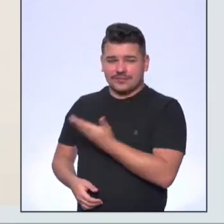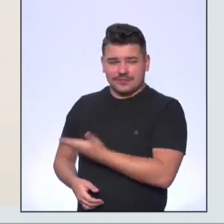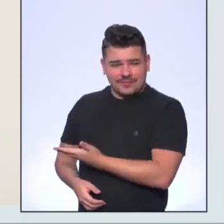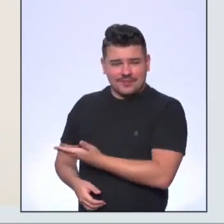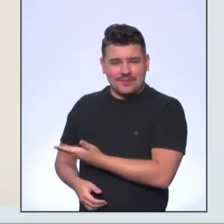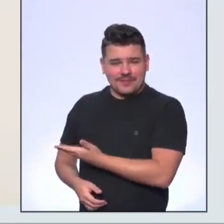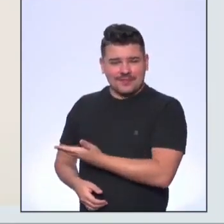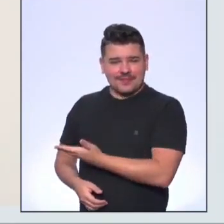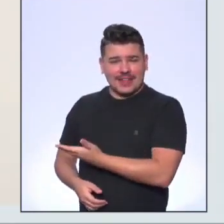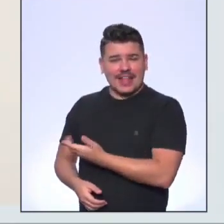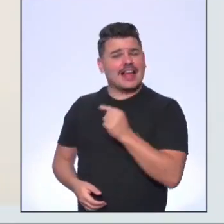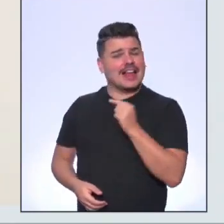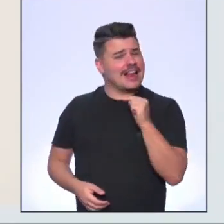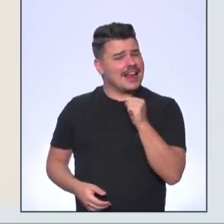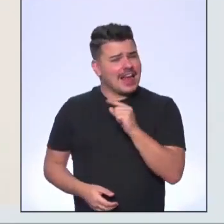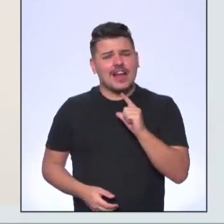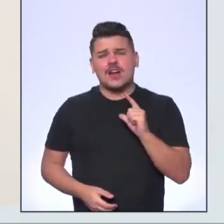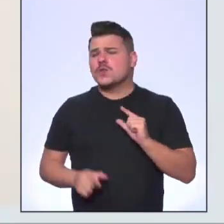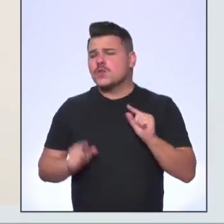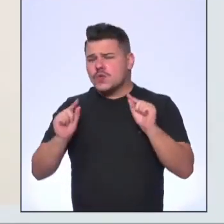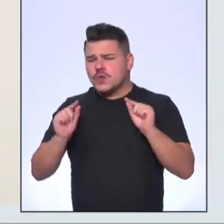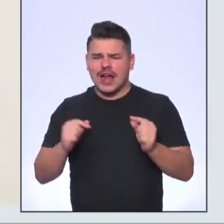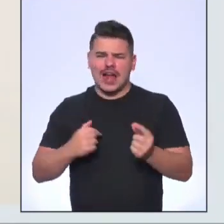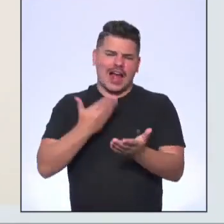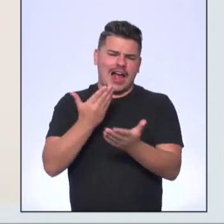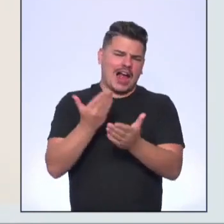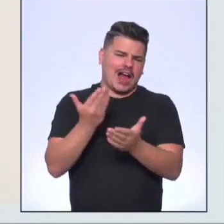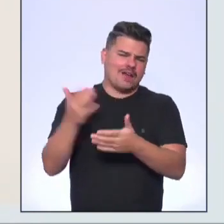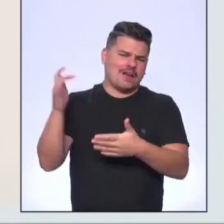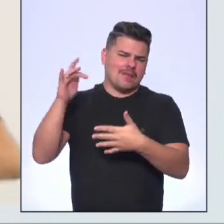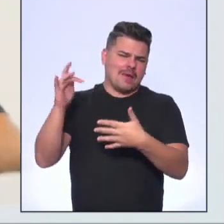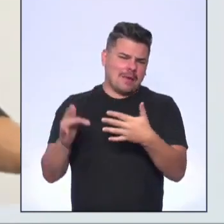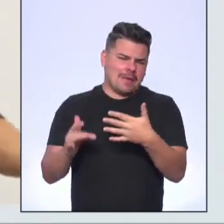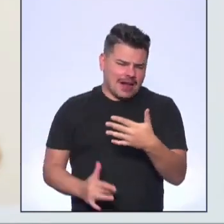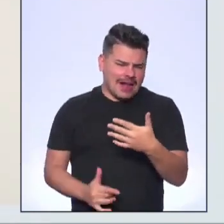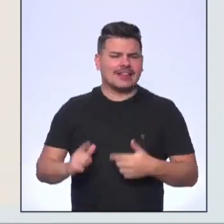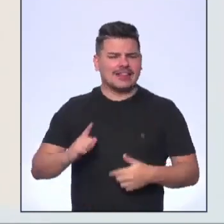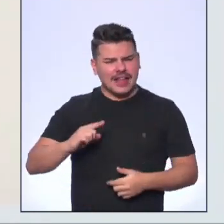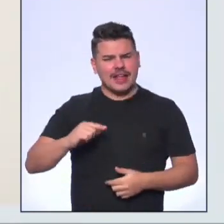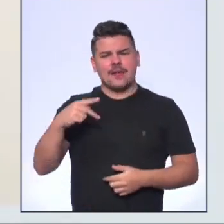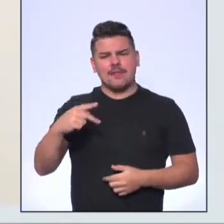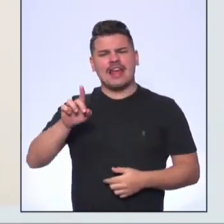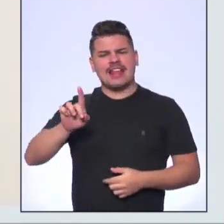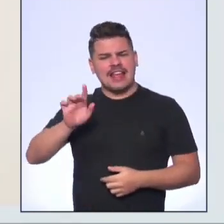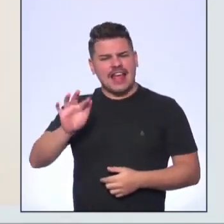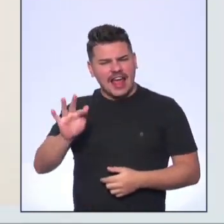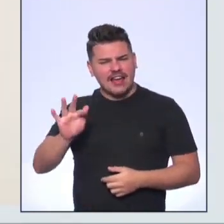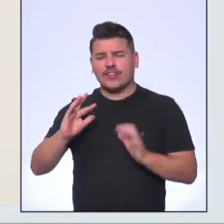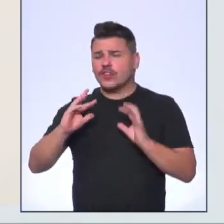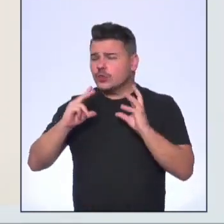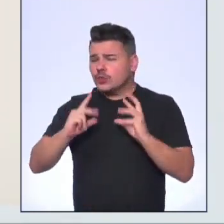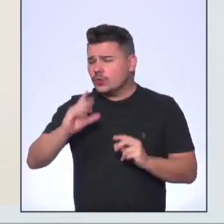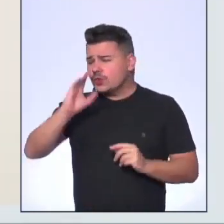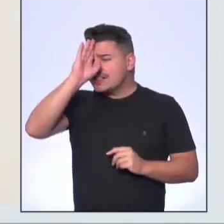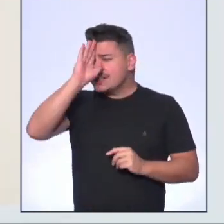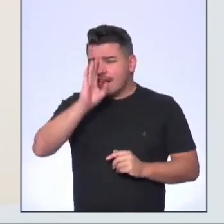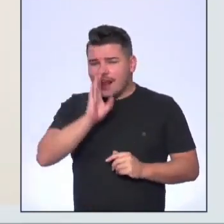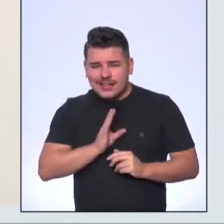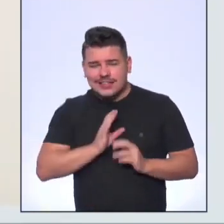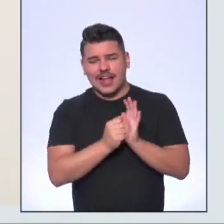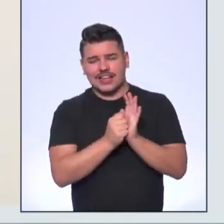vestibular.com.br. Ali você encontra, além das videoaulas, você encontra material em PDF, você encontra exercícios, tudo gratuito para